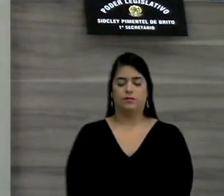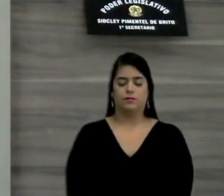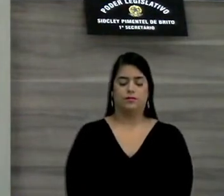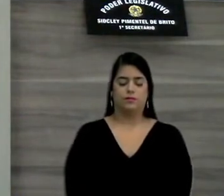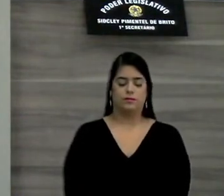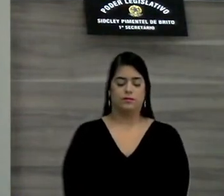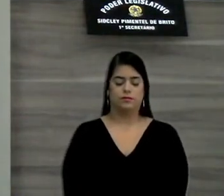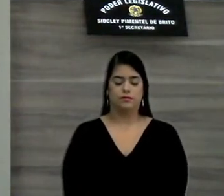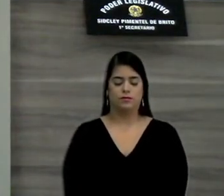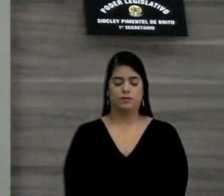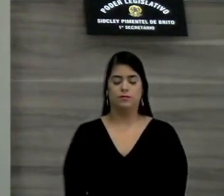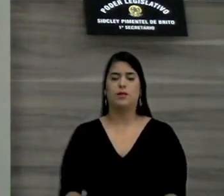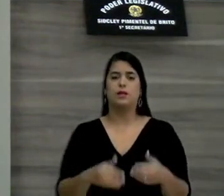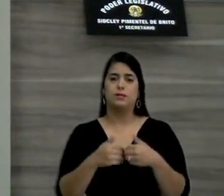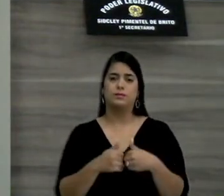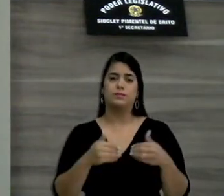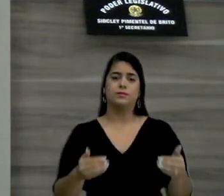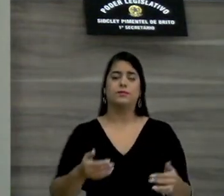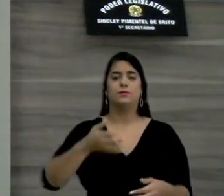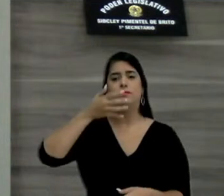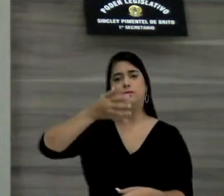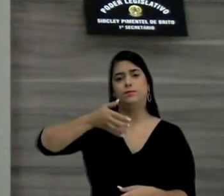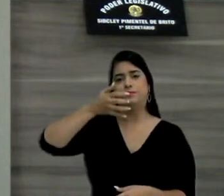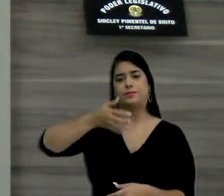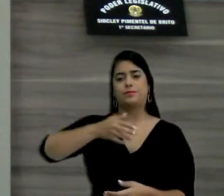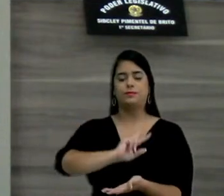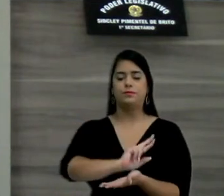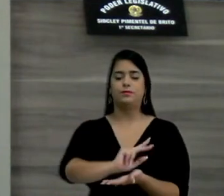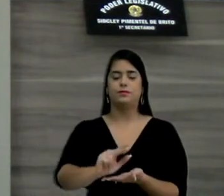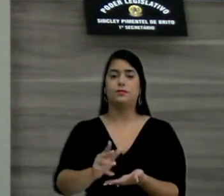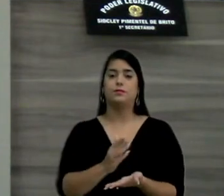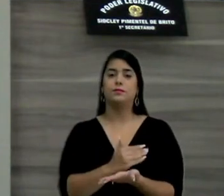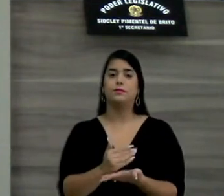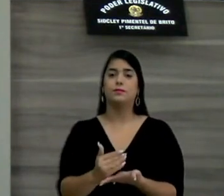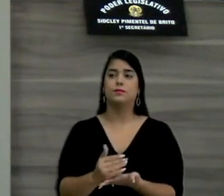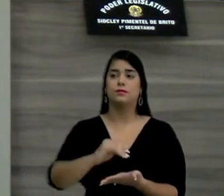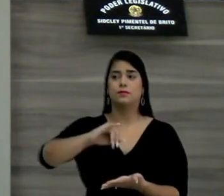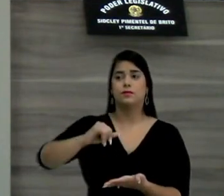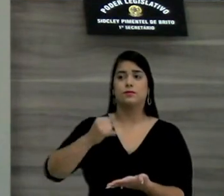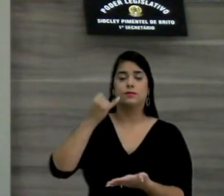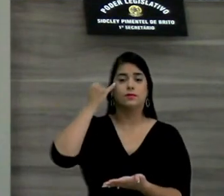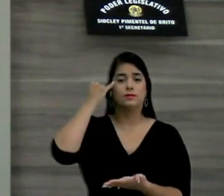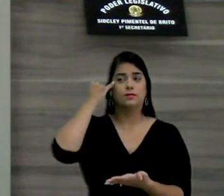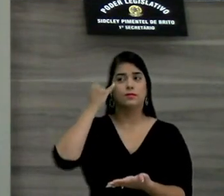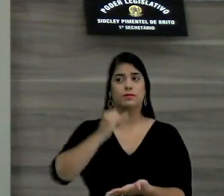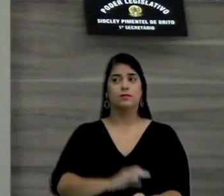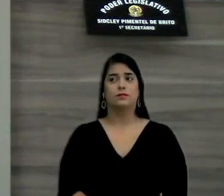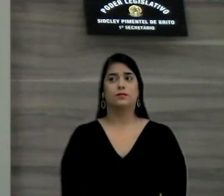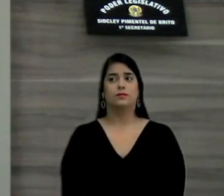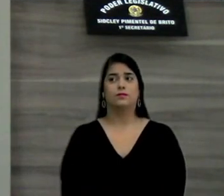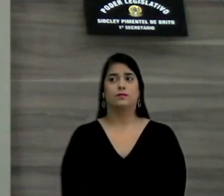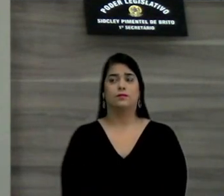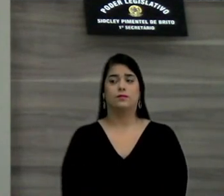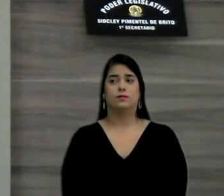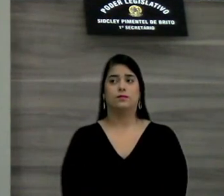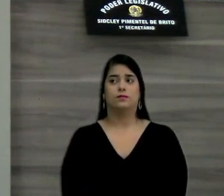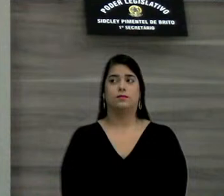justi abertura para requerimentos verbais começando pelo vereador J do sindicato